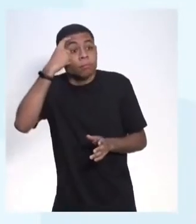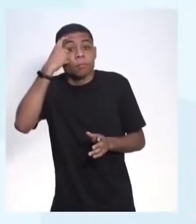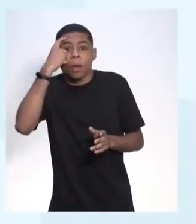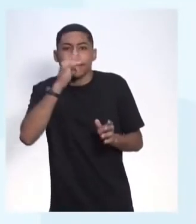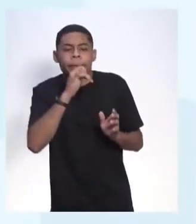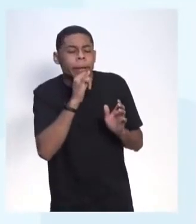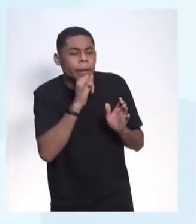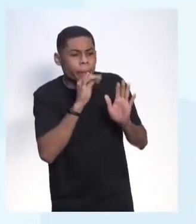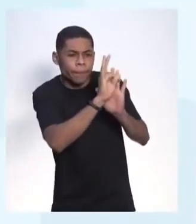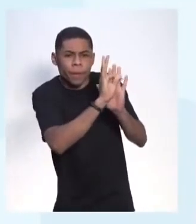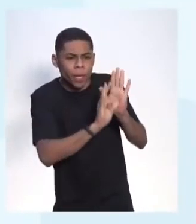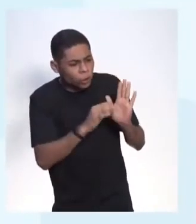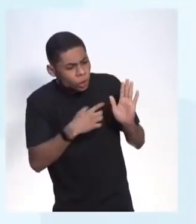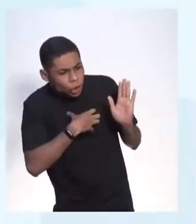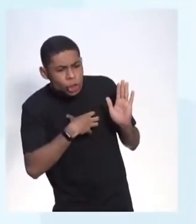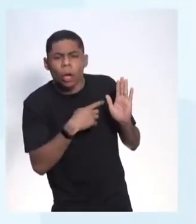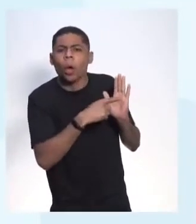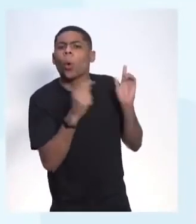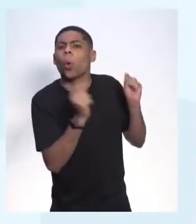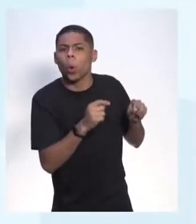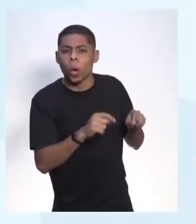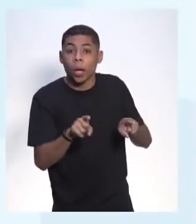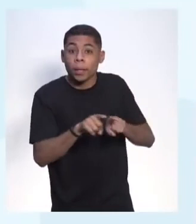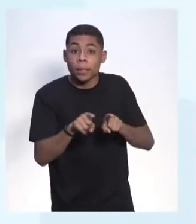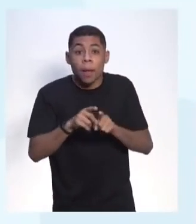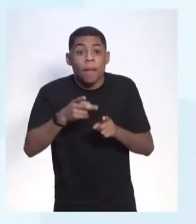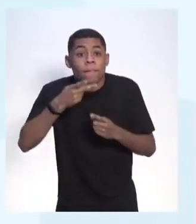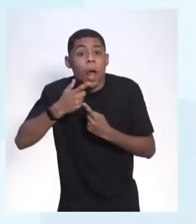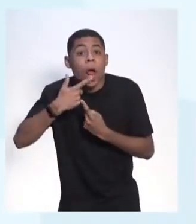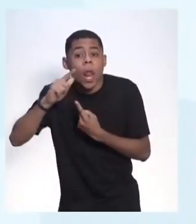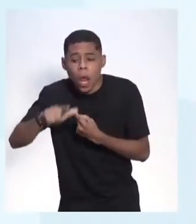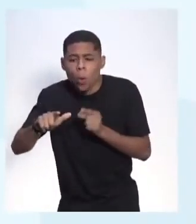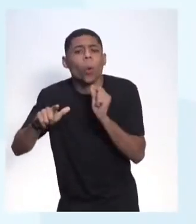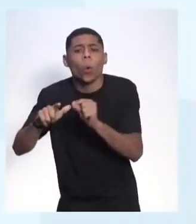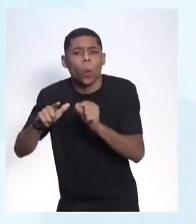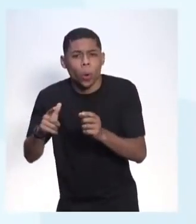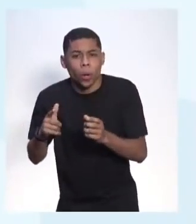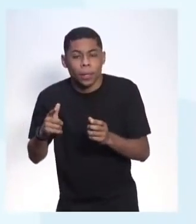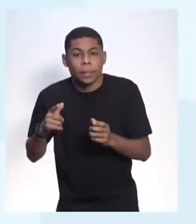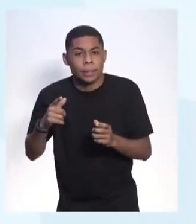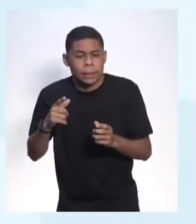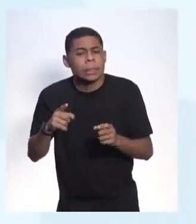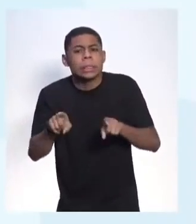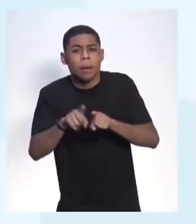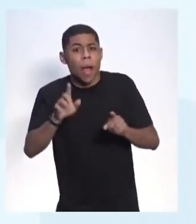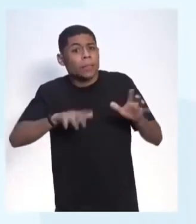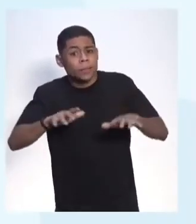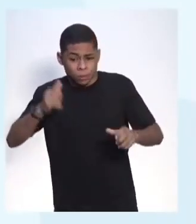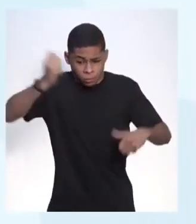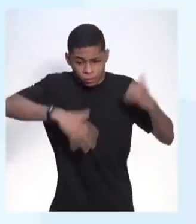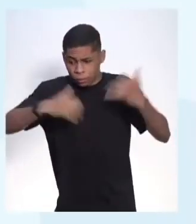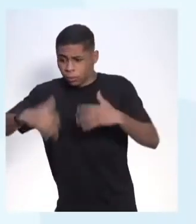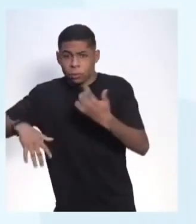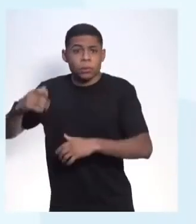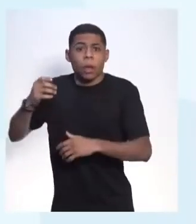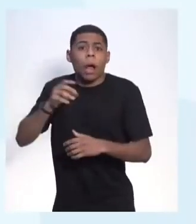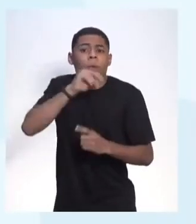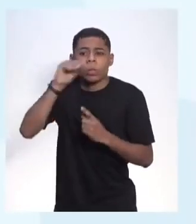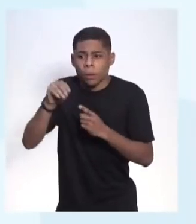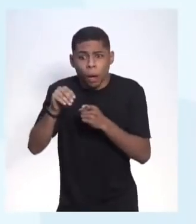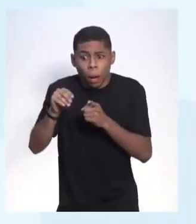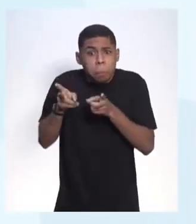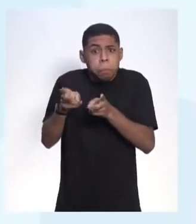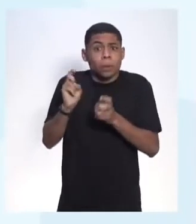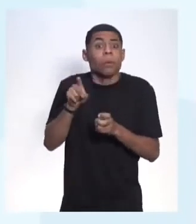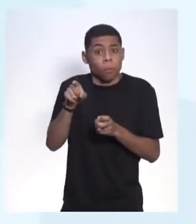diferentes gêneros as variedades da língua falada, o conceito de norma padrão e o de preconceito linguístico. Inferir em